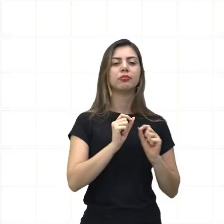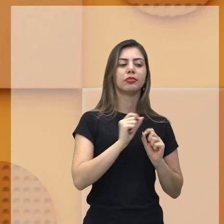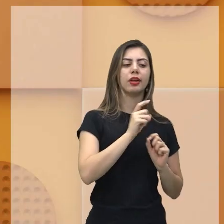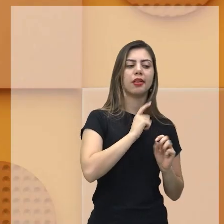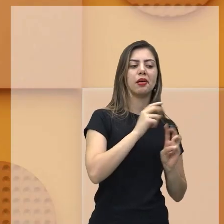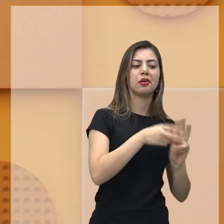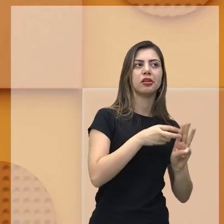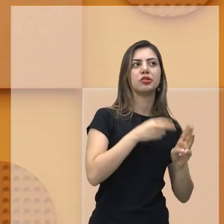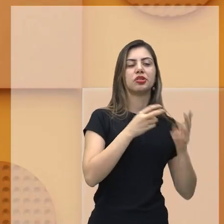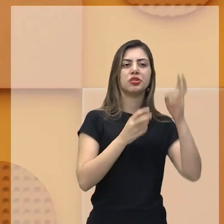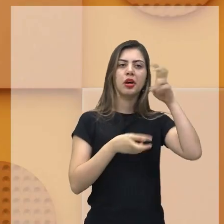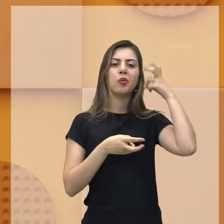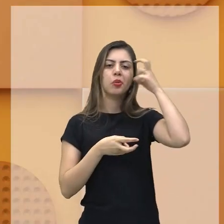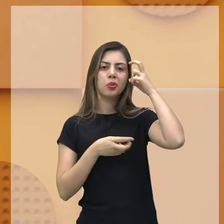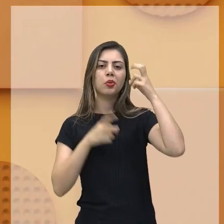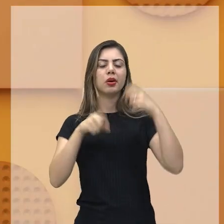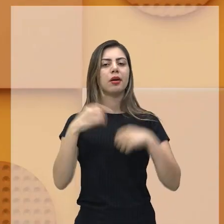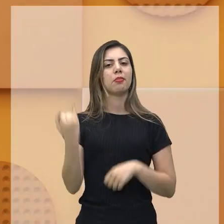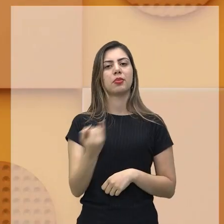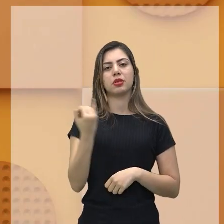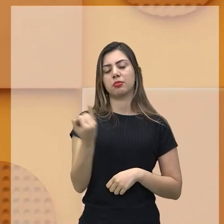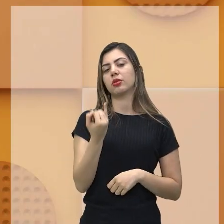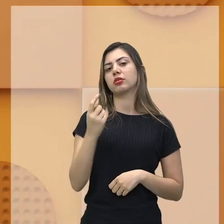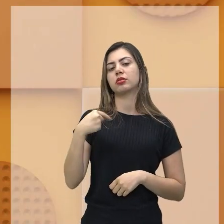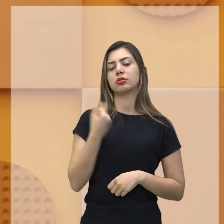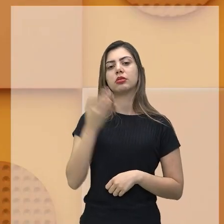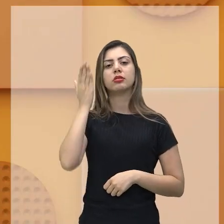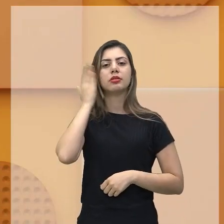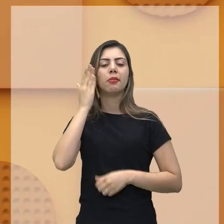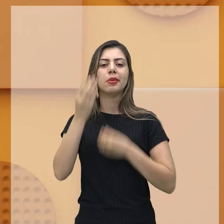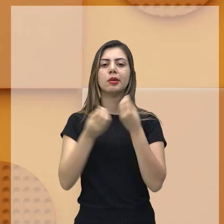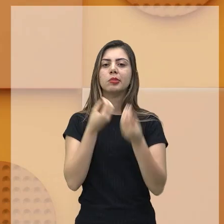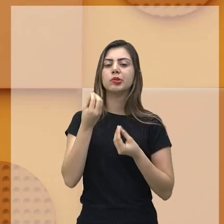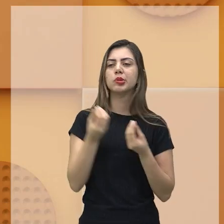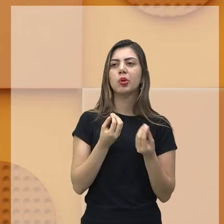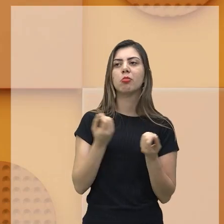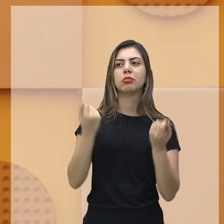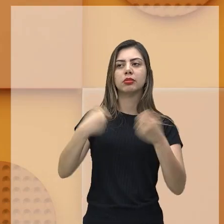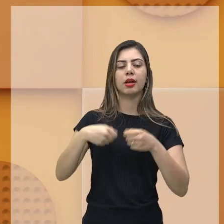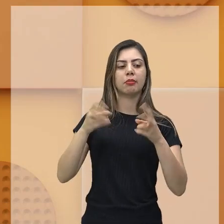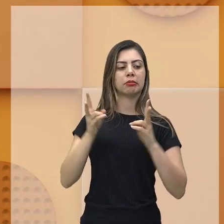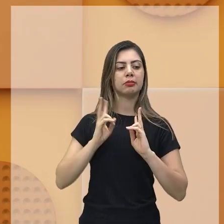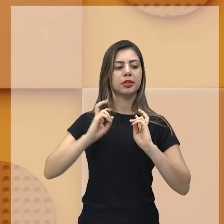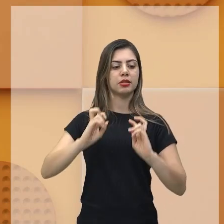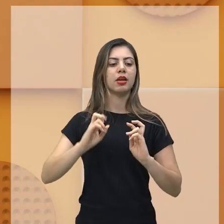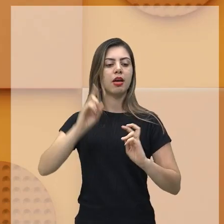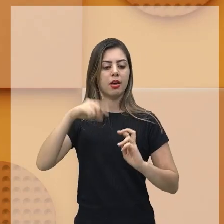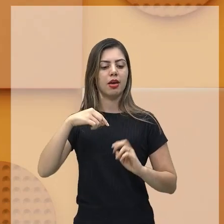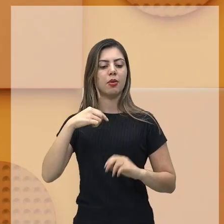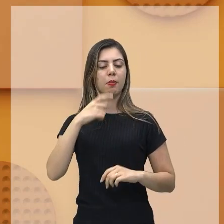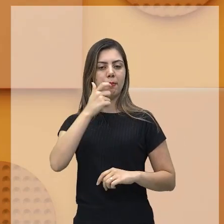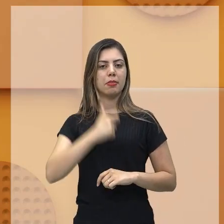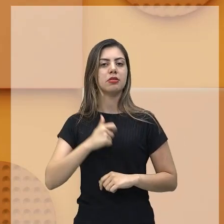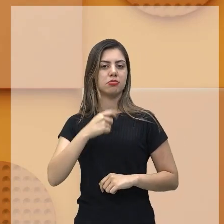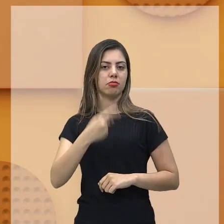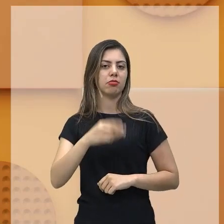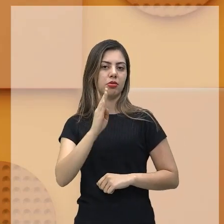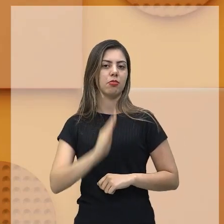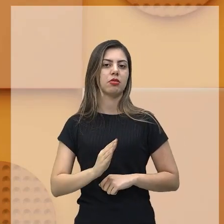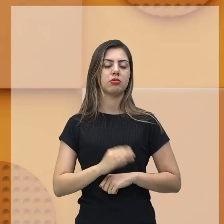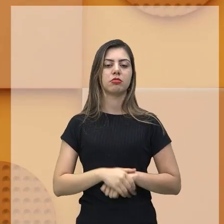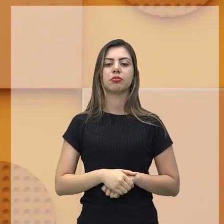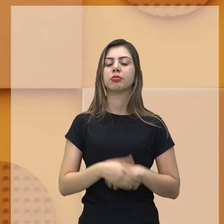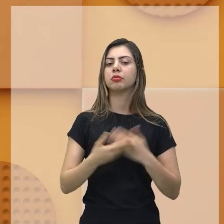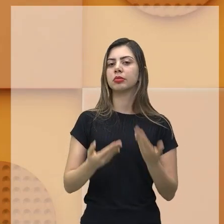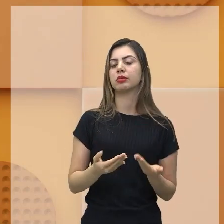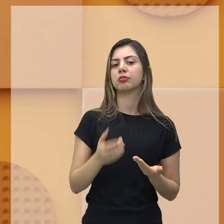cultura indígena, ela é muito importante para a gente conhecer e se reconhecer como brasileiros, tá, gente? Existe